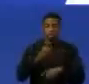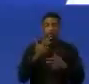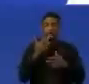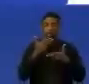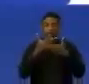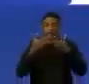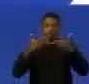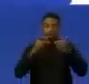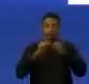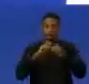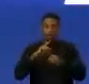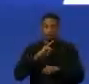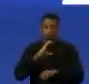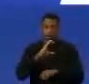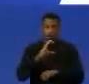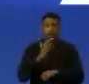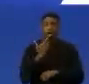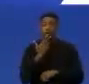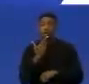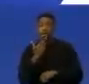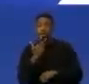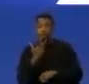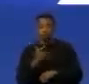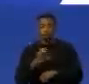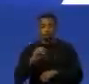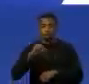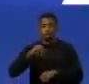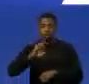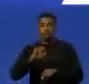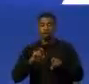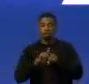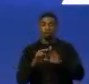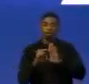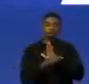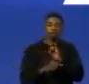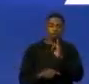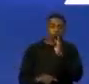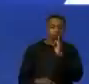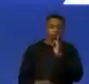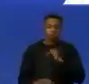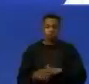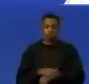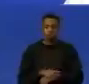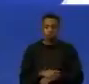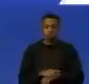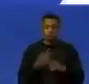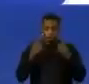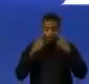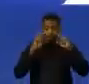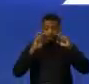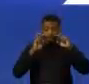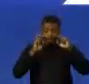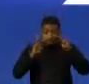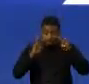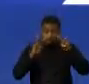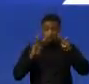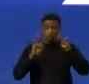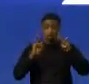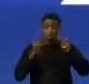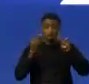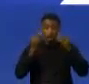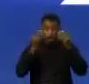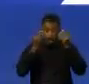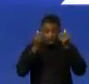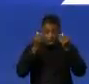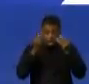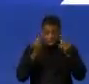cores. Lembra? C de cor, C de cone. E o exercício ele pergunta, em relação à visão, a degeneração